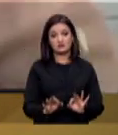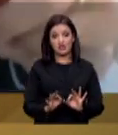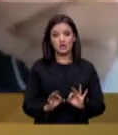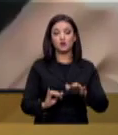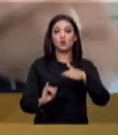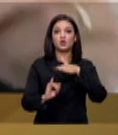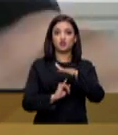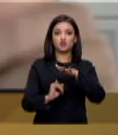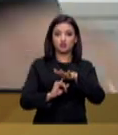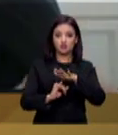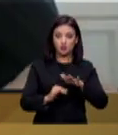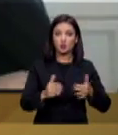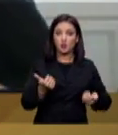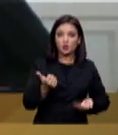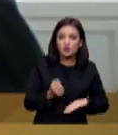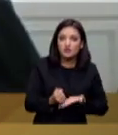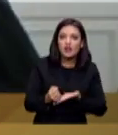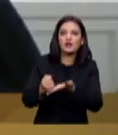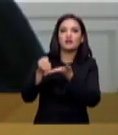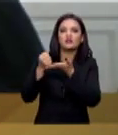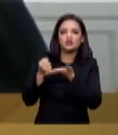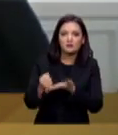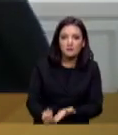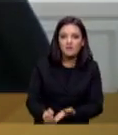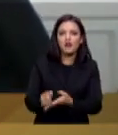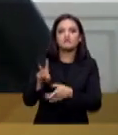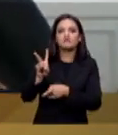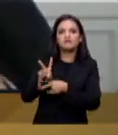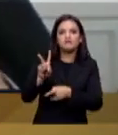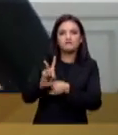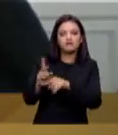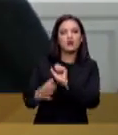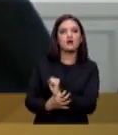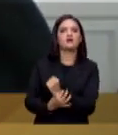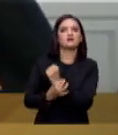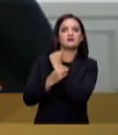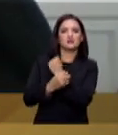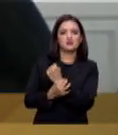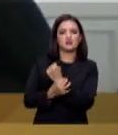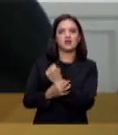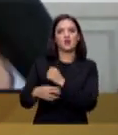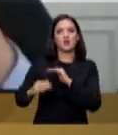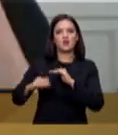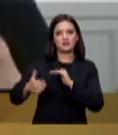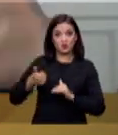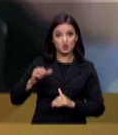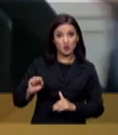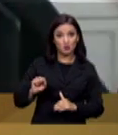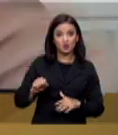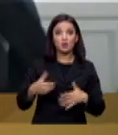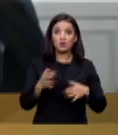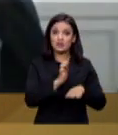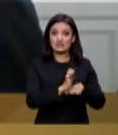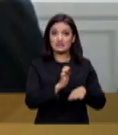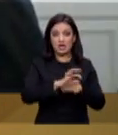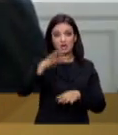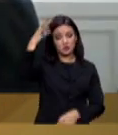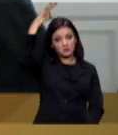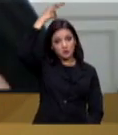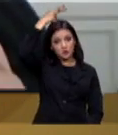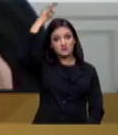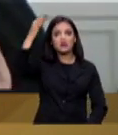Atendimento Socioeducativo do Espírito Santo. Ah, mas as necessidades emergenciais derivaram da inércia do poder